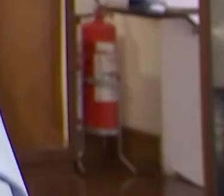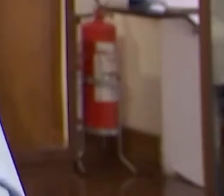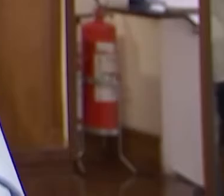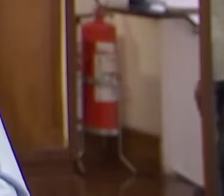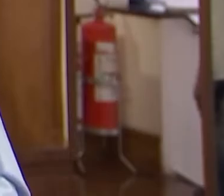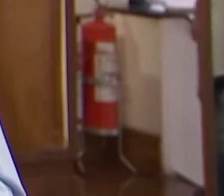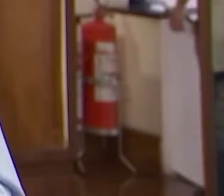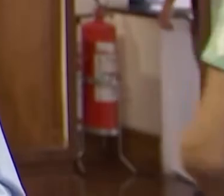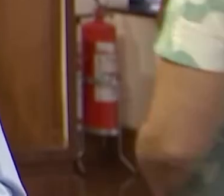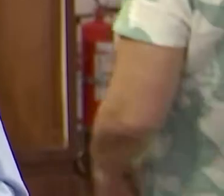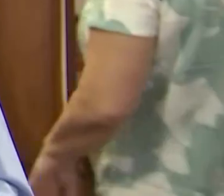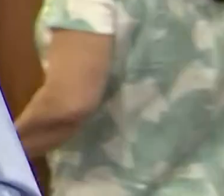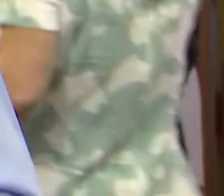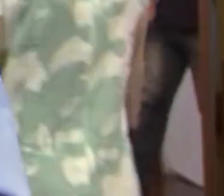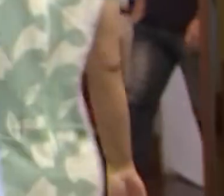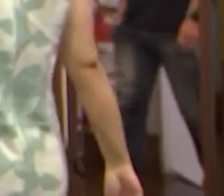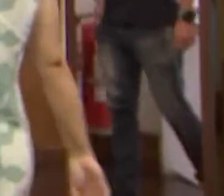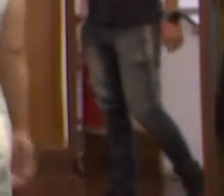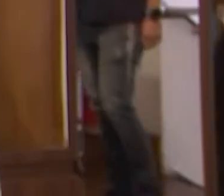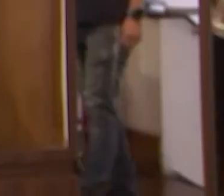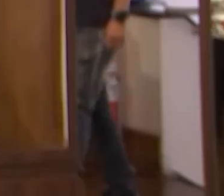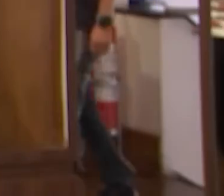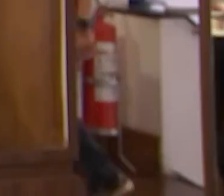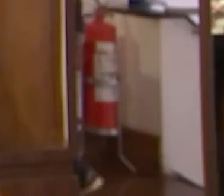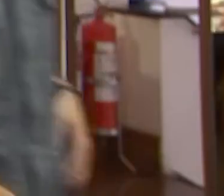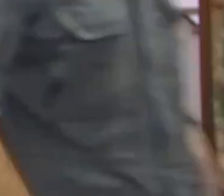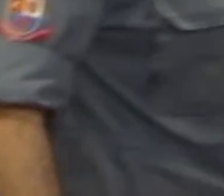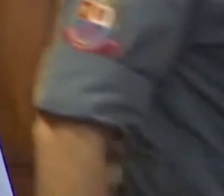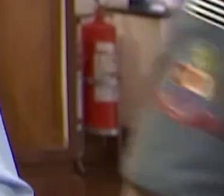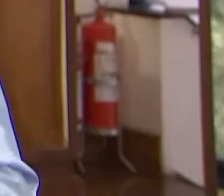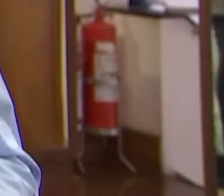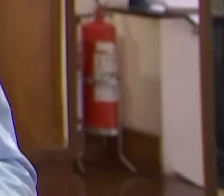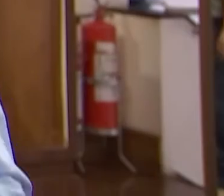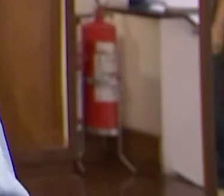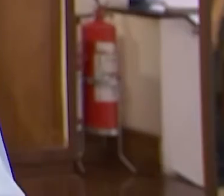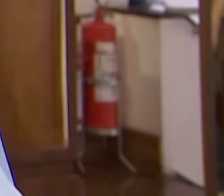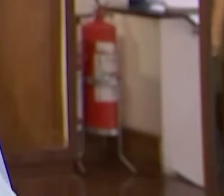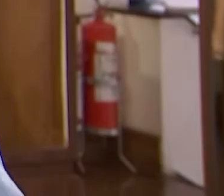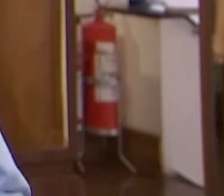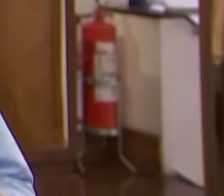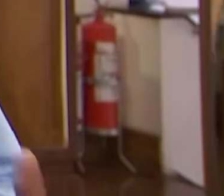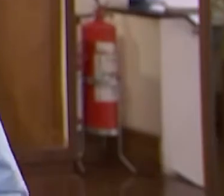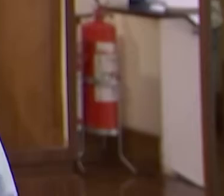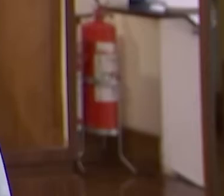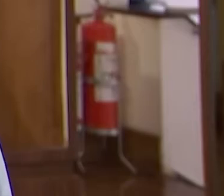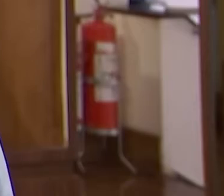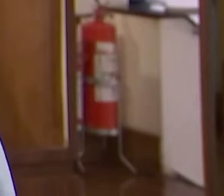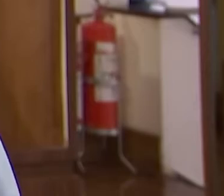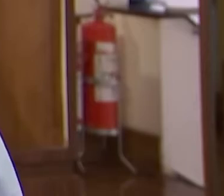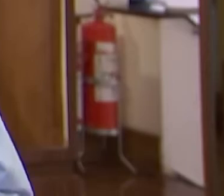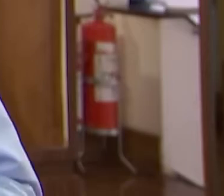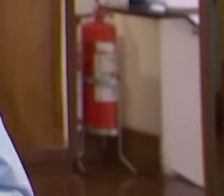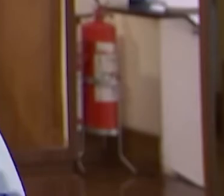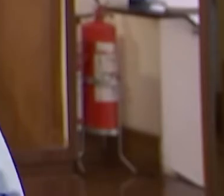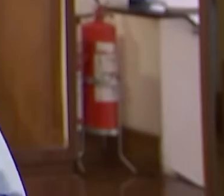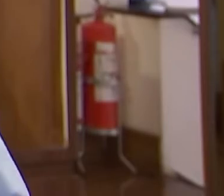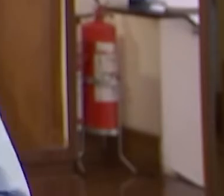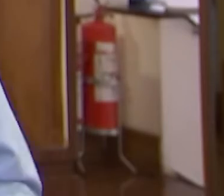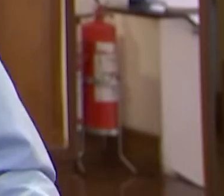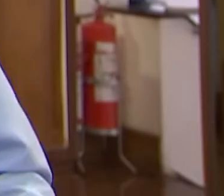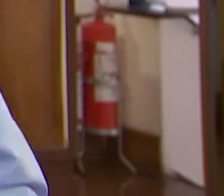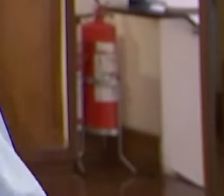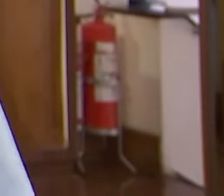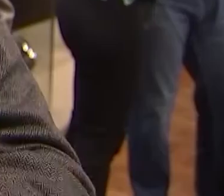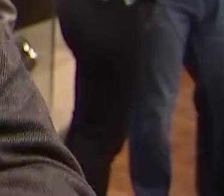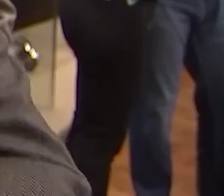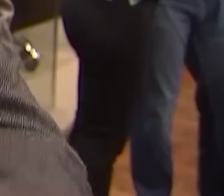as pessoas voltem a frequentar o centro, mas que as pessoas que morem no centro desçam à noite, consigam andar com tranquilidade no centro da cidade